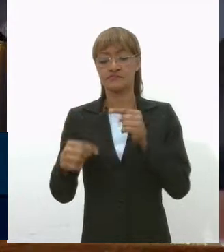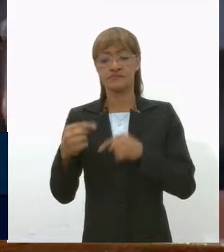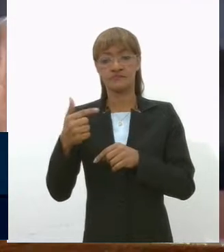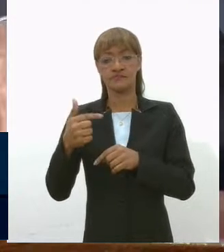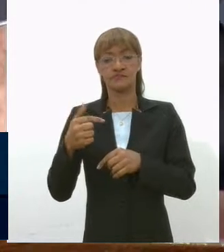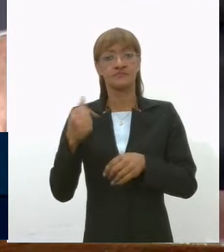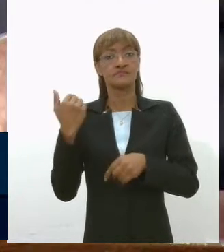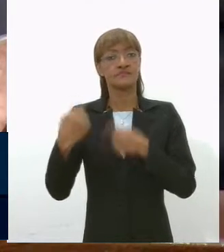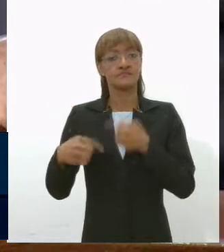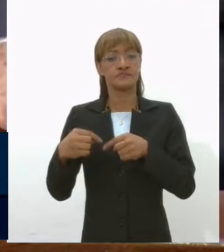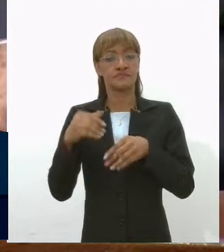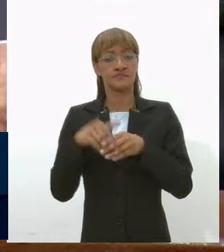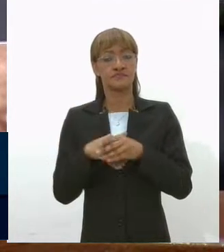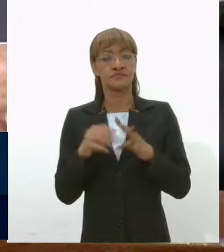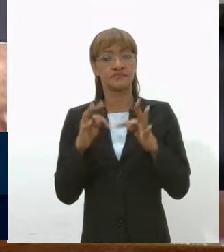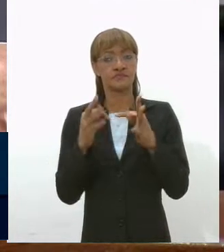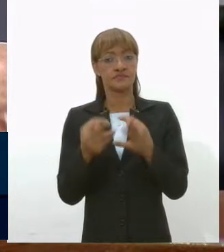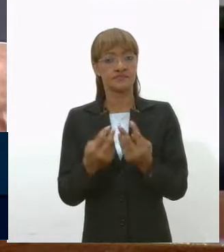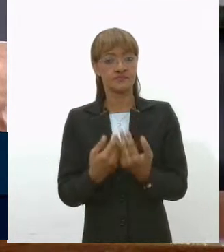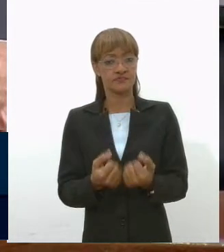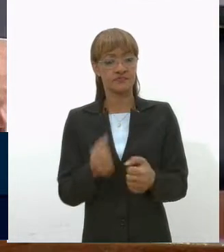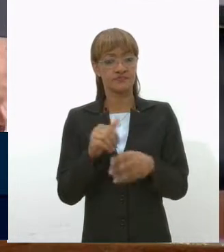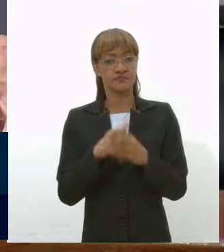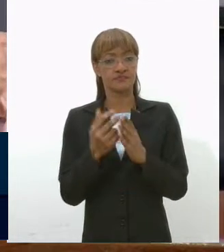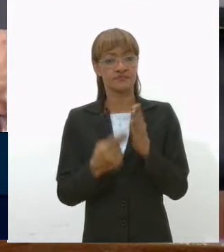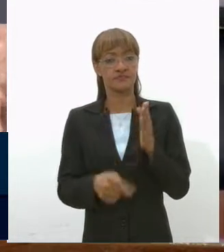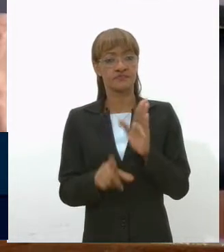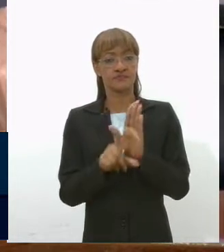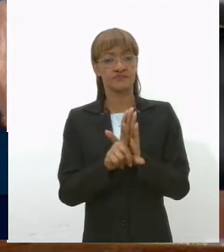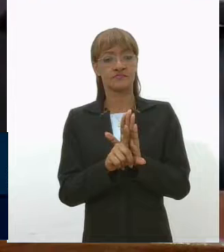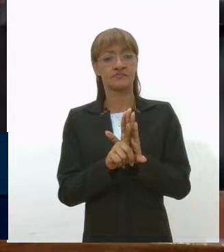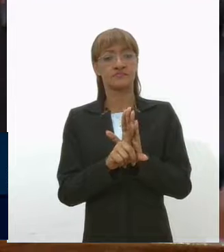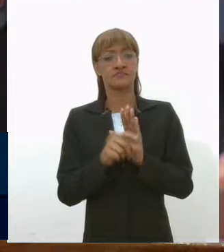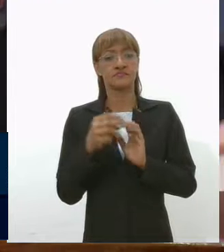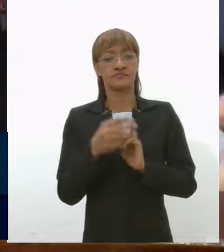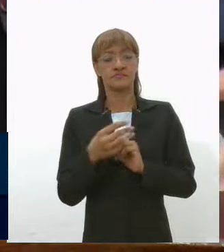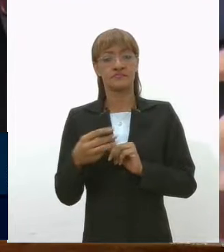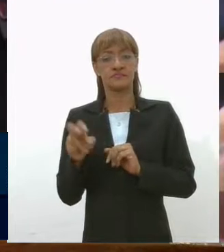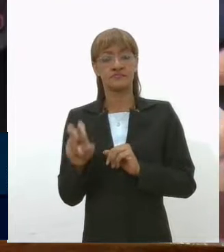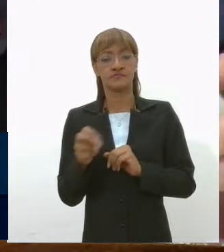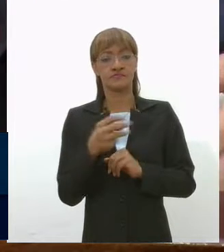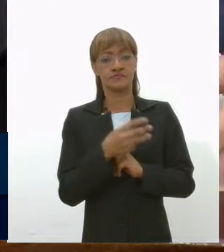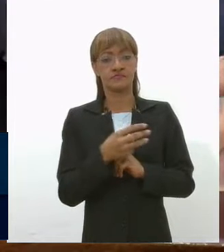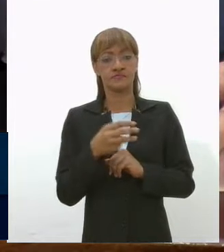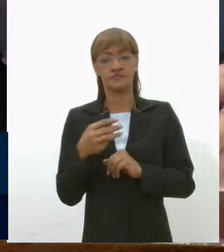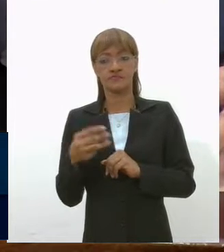por unanimidade, os projetos de lei número 335, 338,